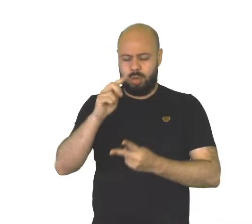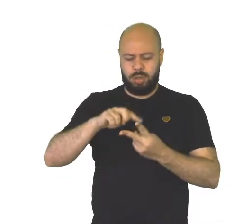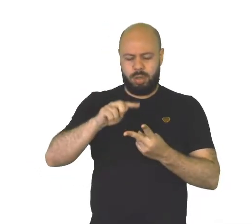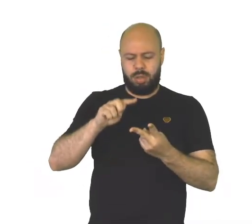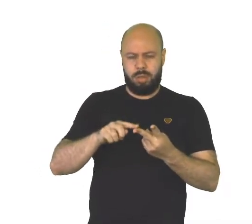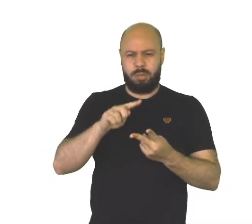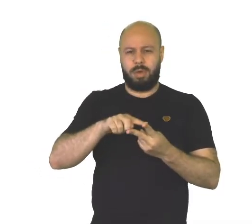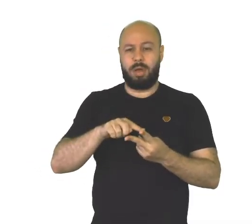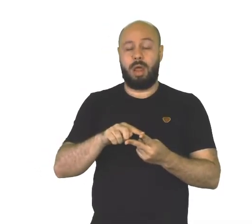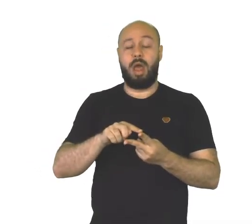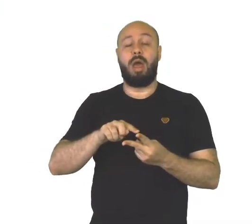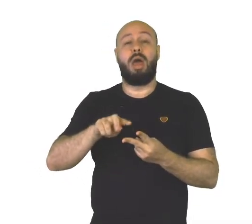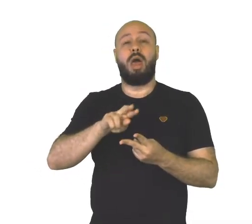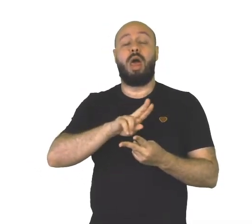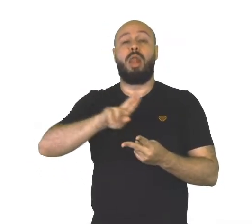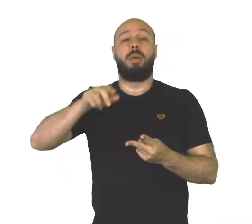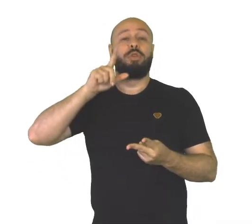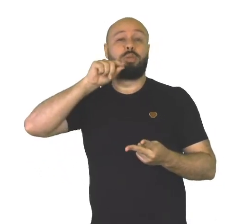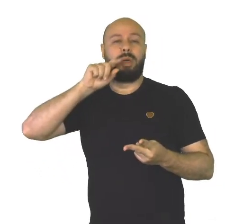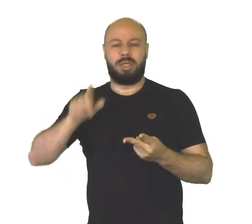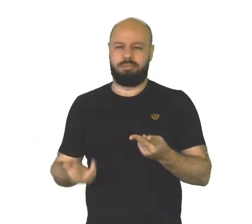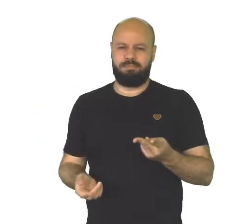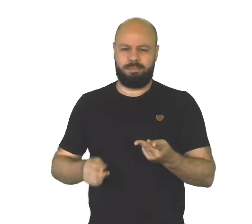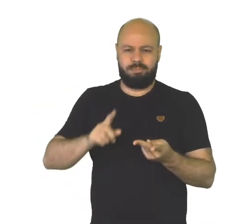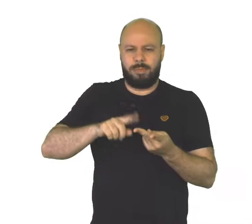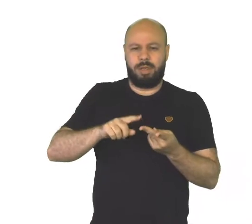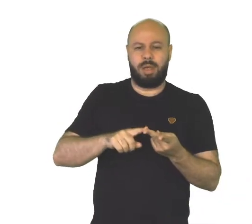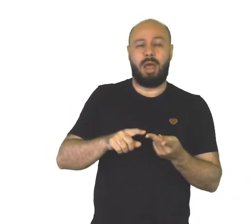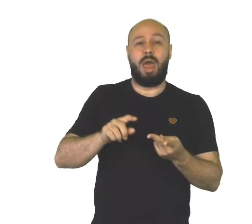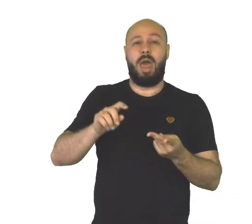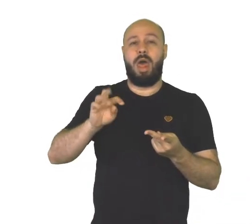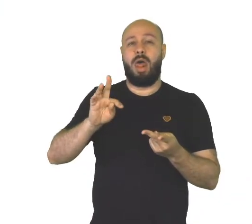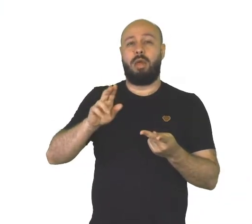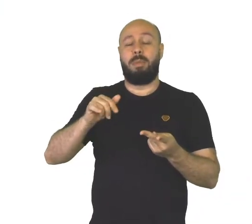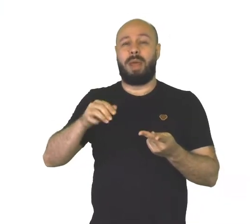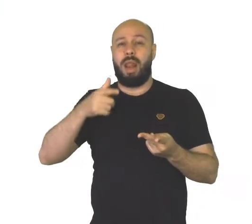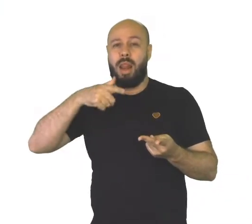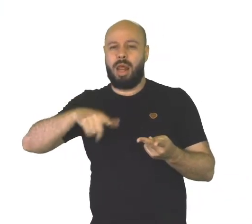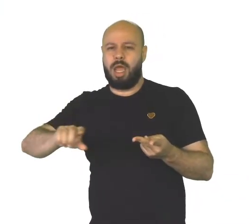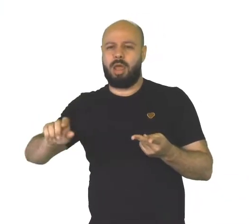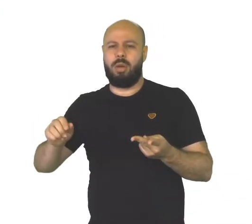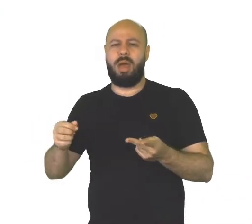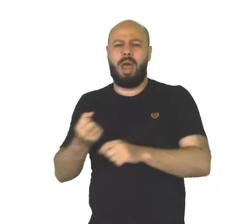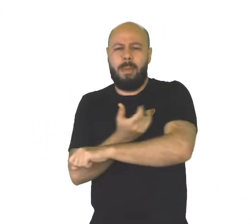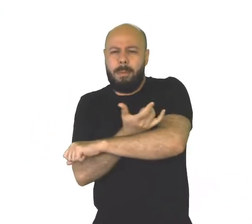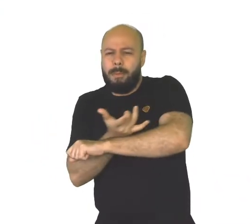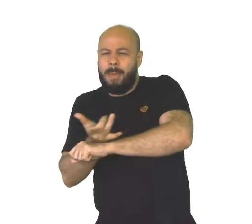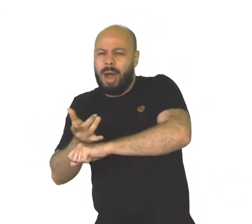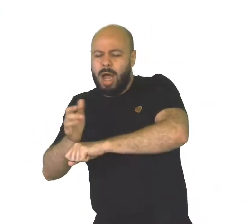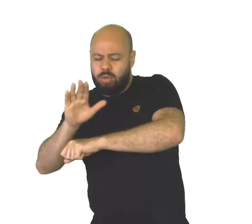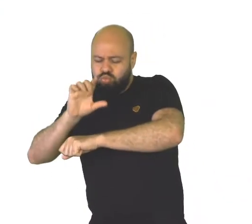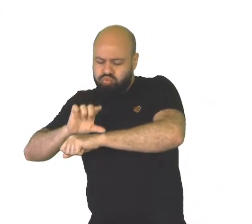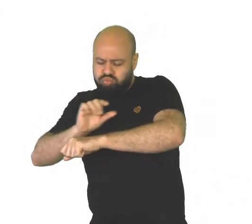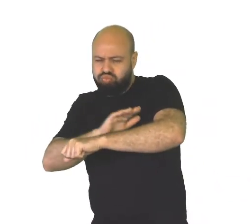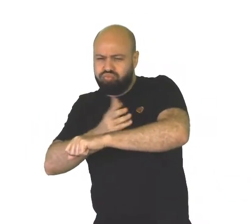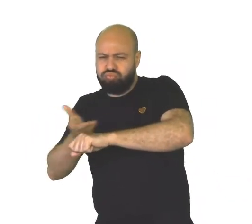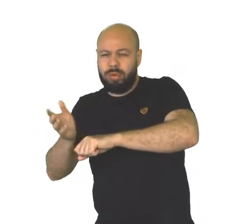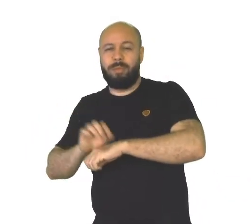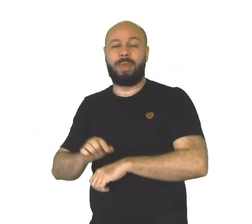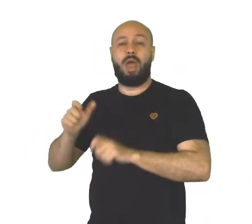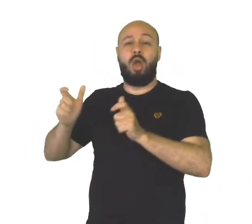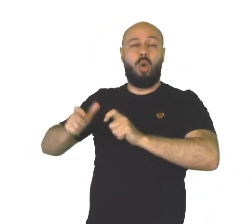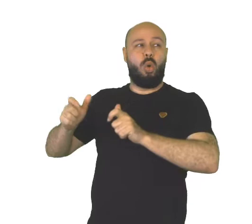de um pássaro. A outra que vem do tupi-guarani e significa mato ralo, o lugar onde a capoeira era